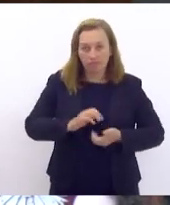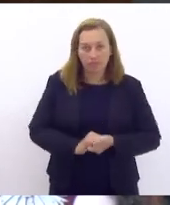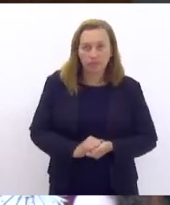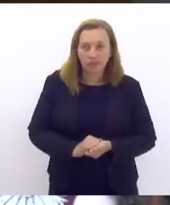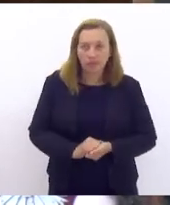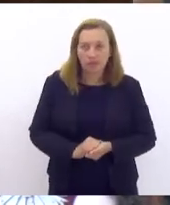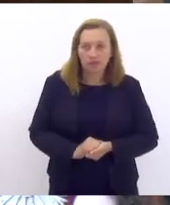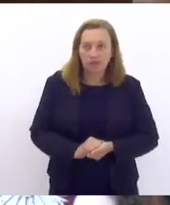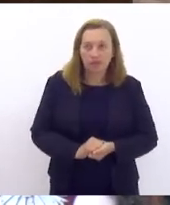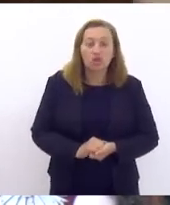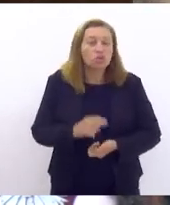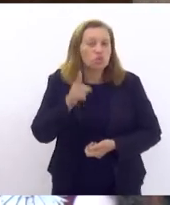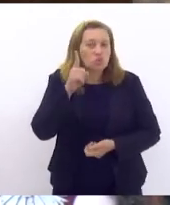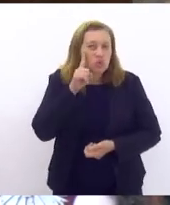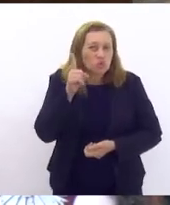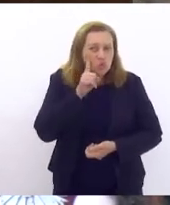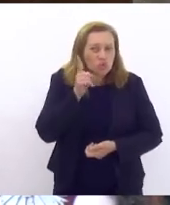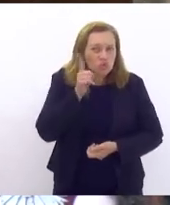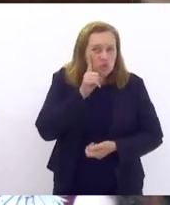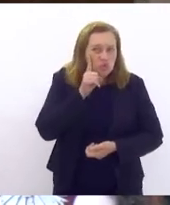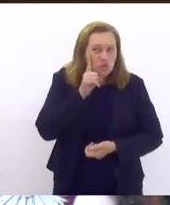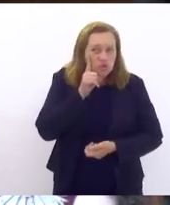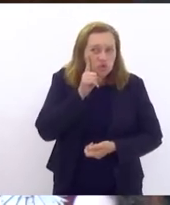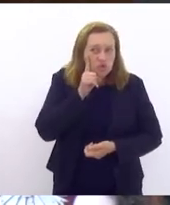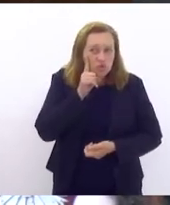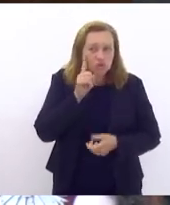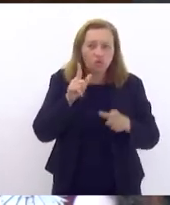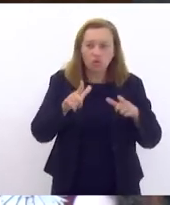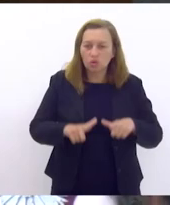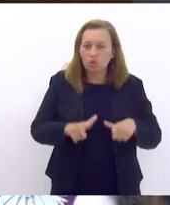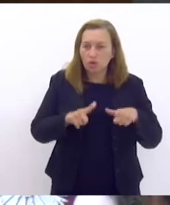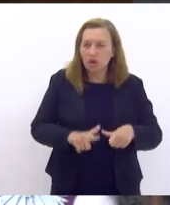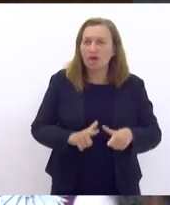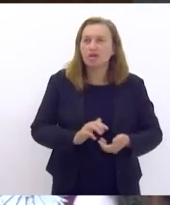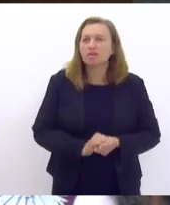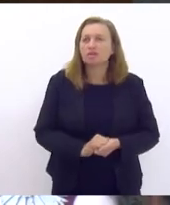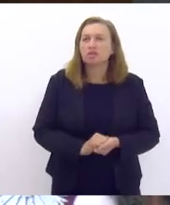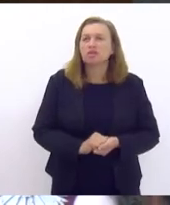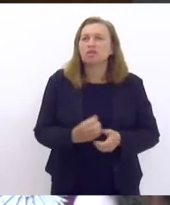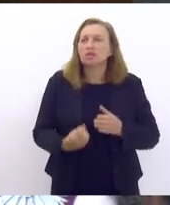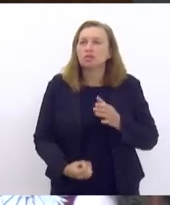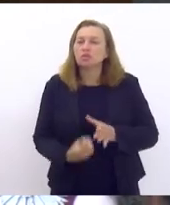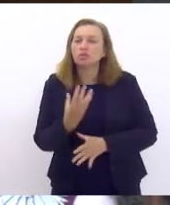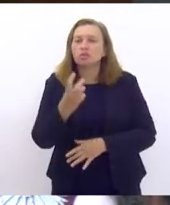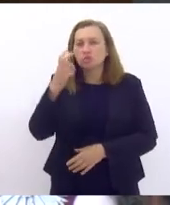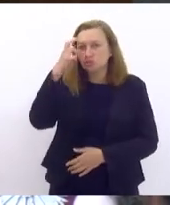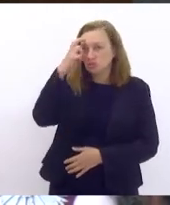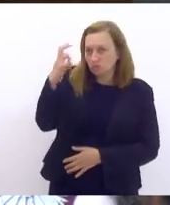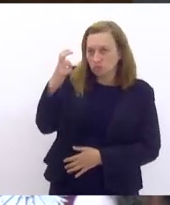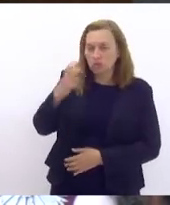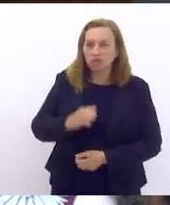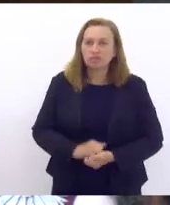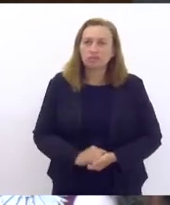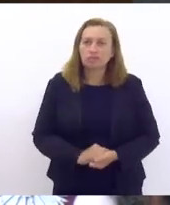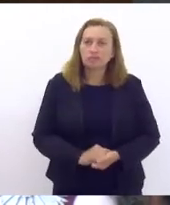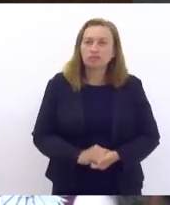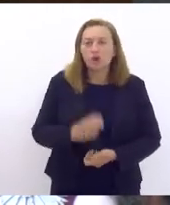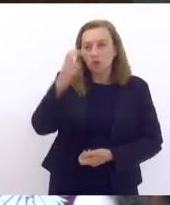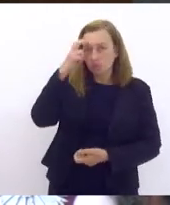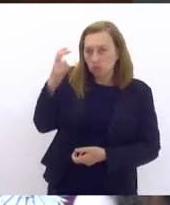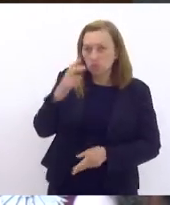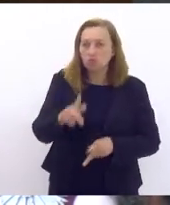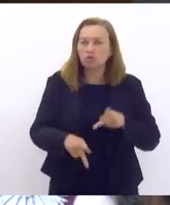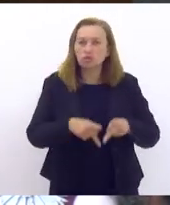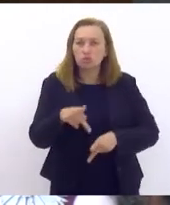que cotidianamente naquele espaço produzem cultura, cultura do